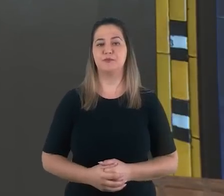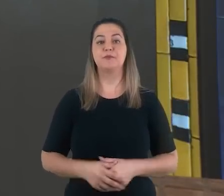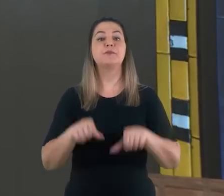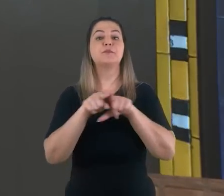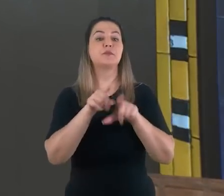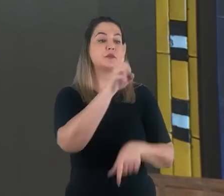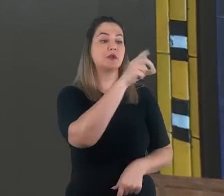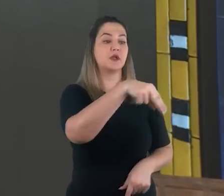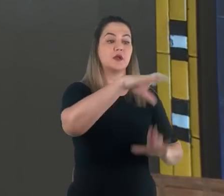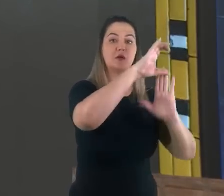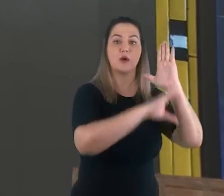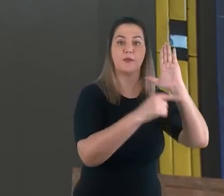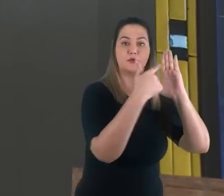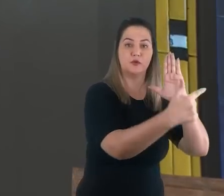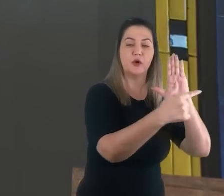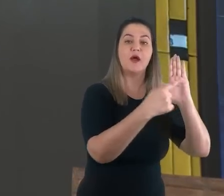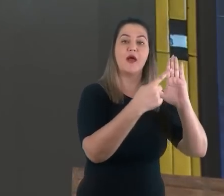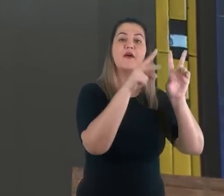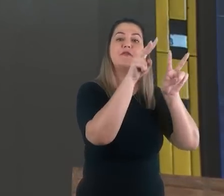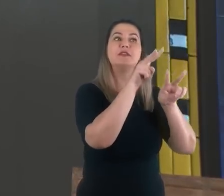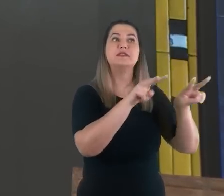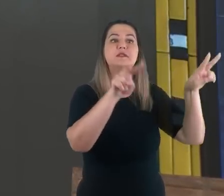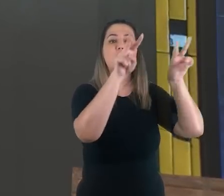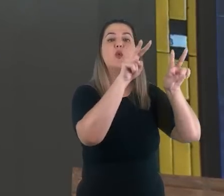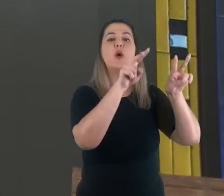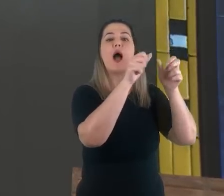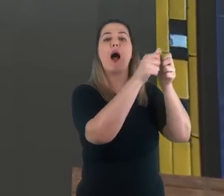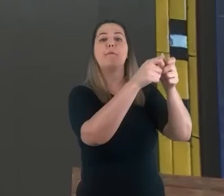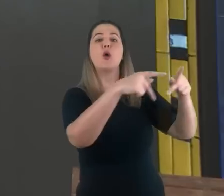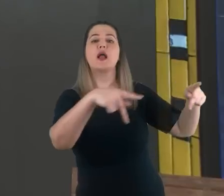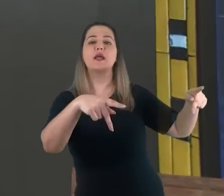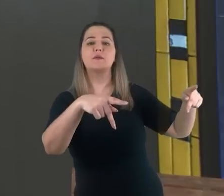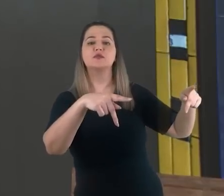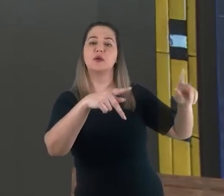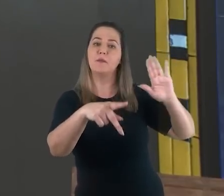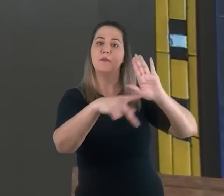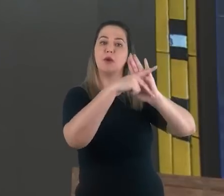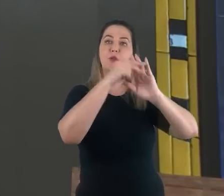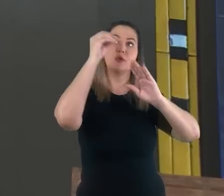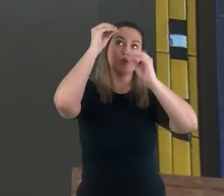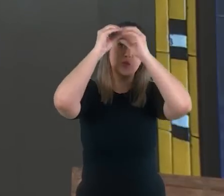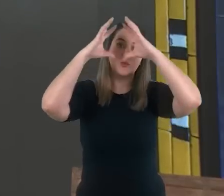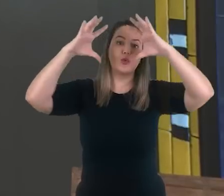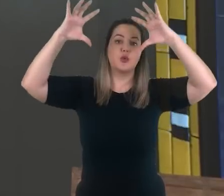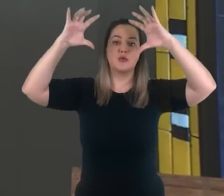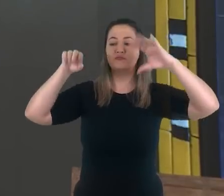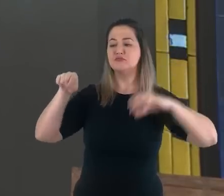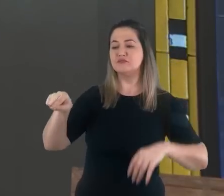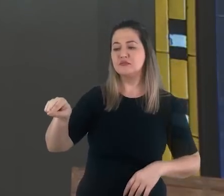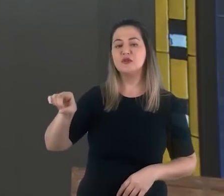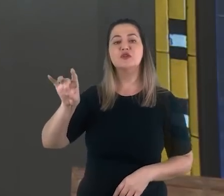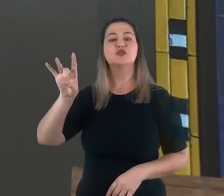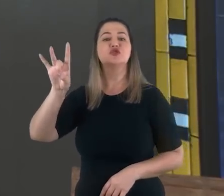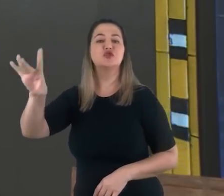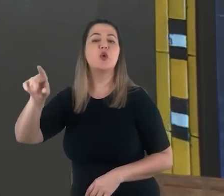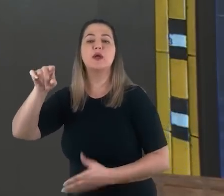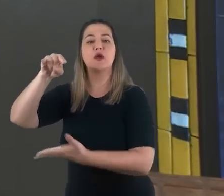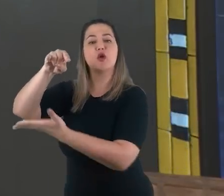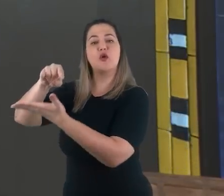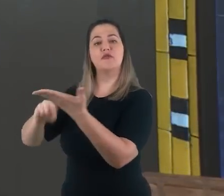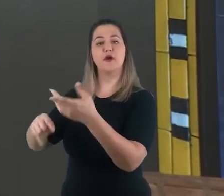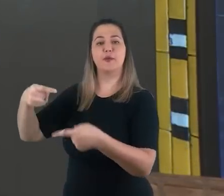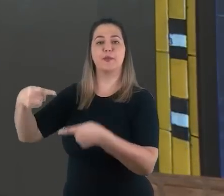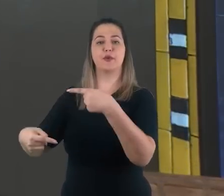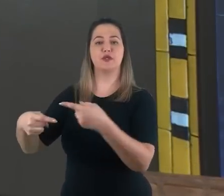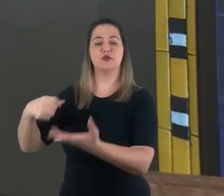visão apocalíptica de um sonho, mas a profecia dinástica da Babilônia seria apenas um tratado político. Como você